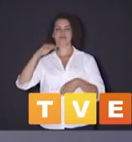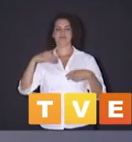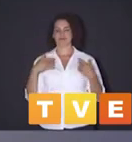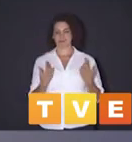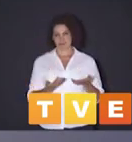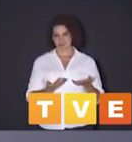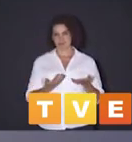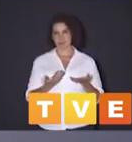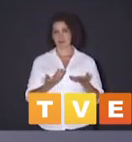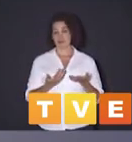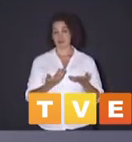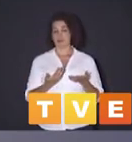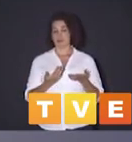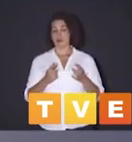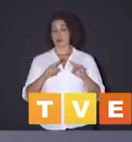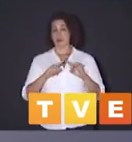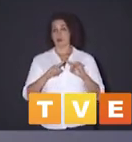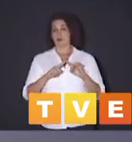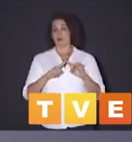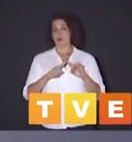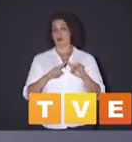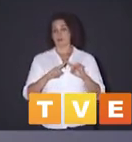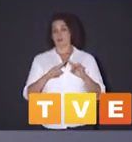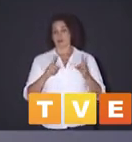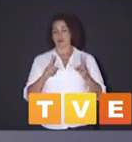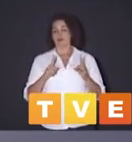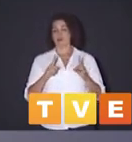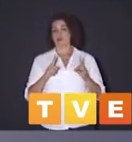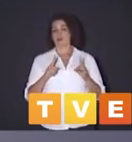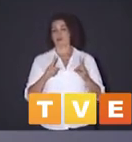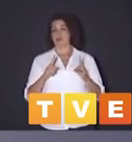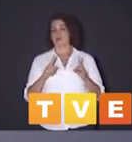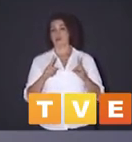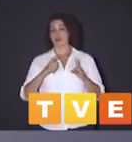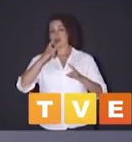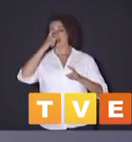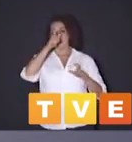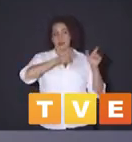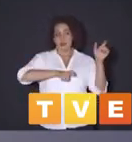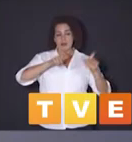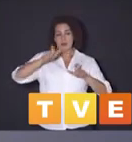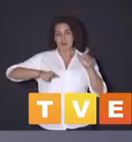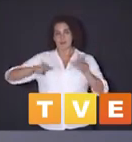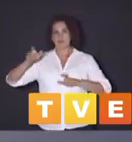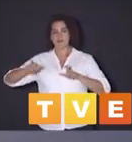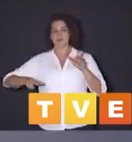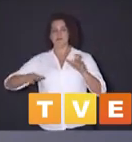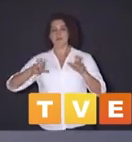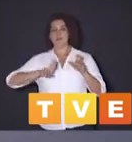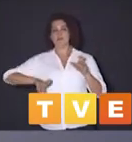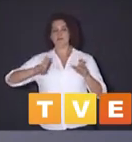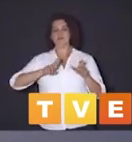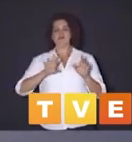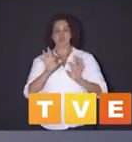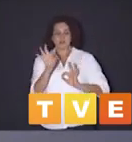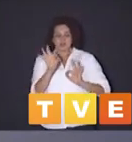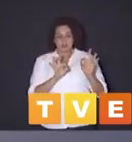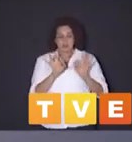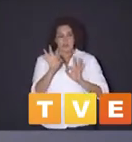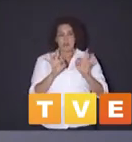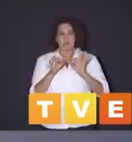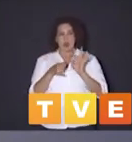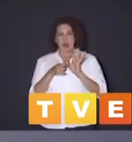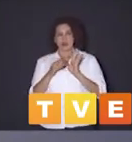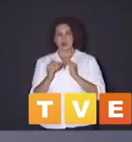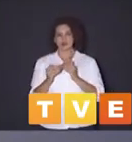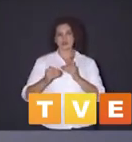tenha tem uma distorção importante nessa camada humana que se usa esse já está se preparando isso meio para as